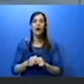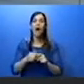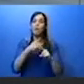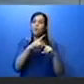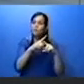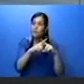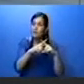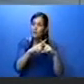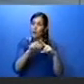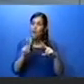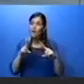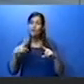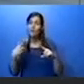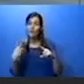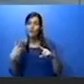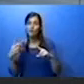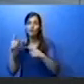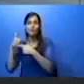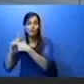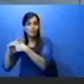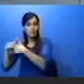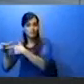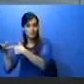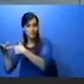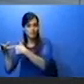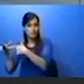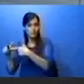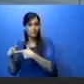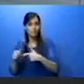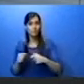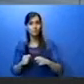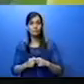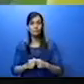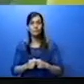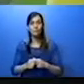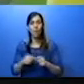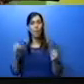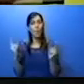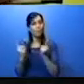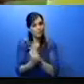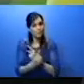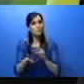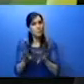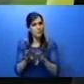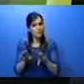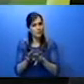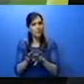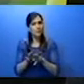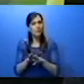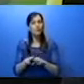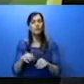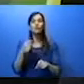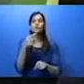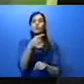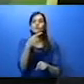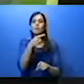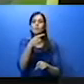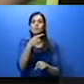ou vice-versa, da subtração à adição, da